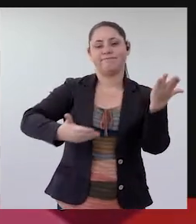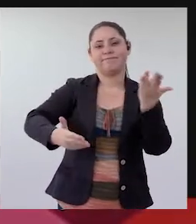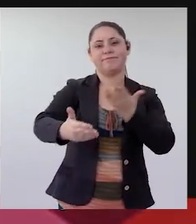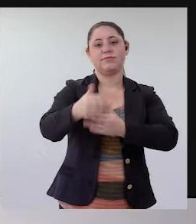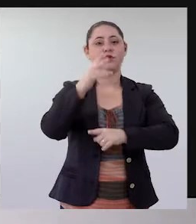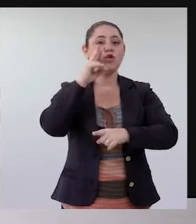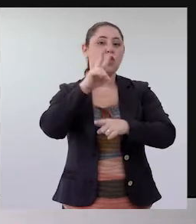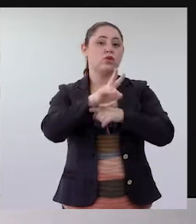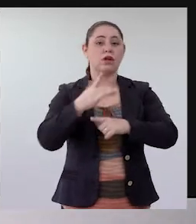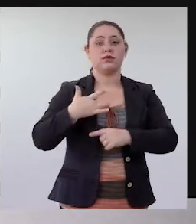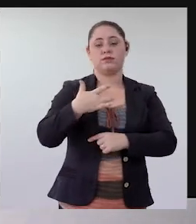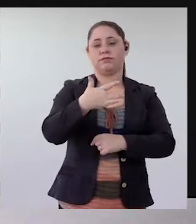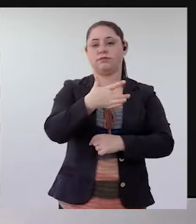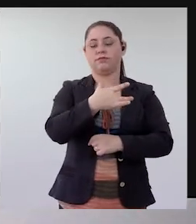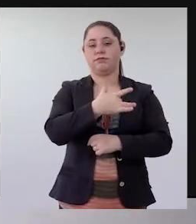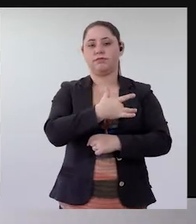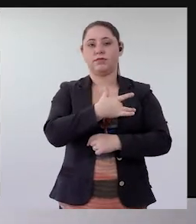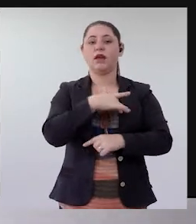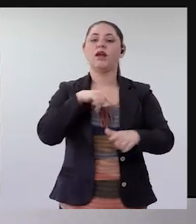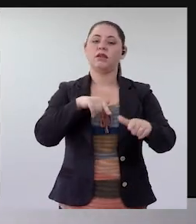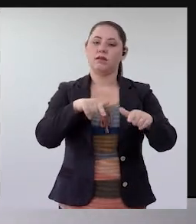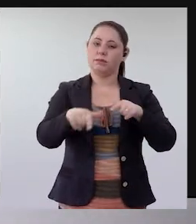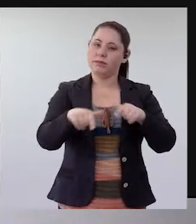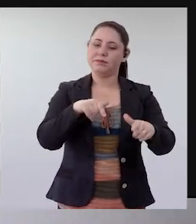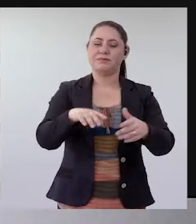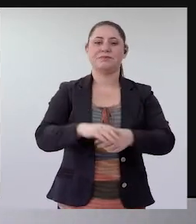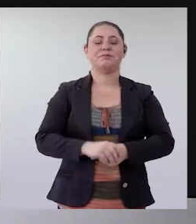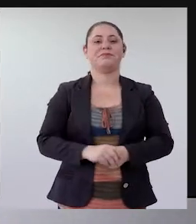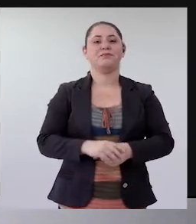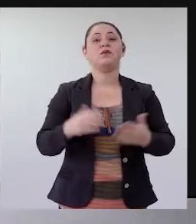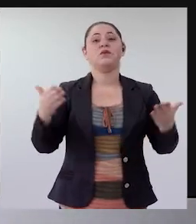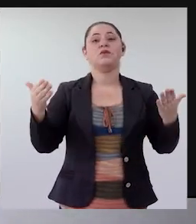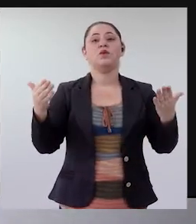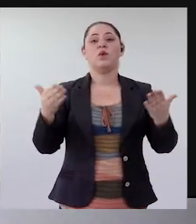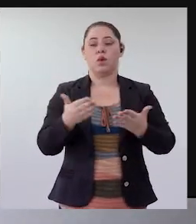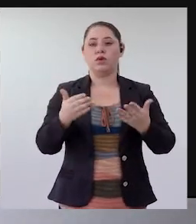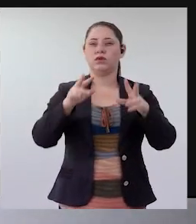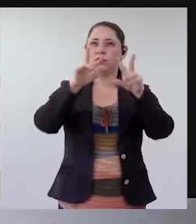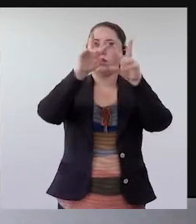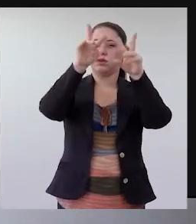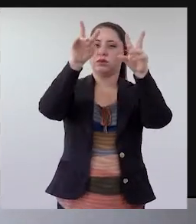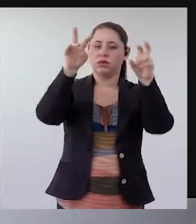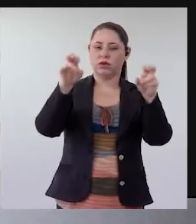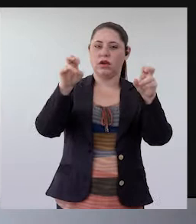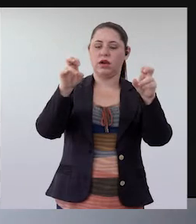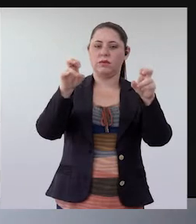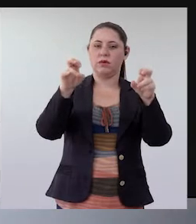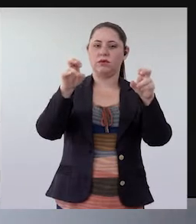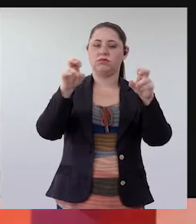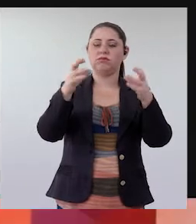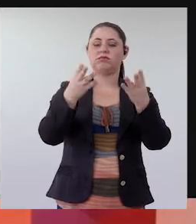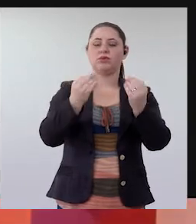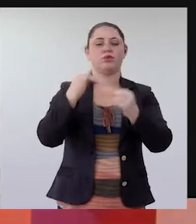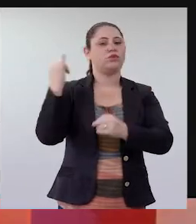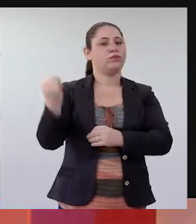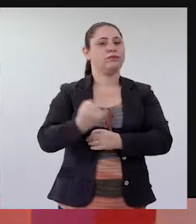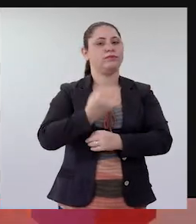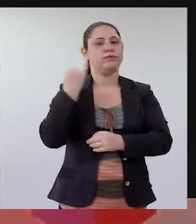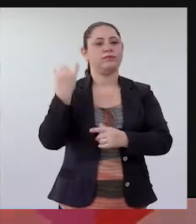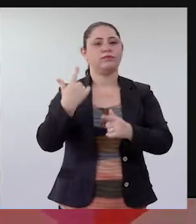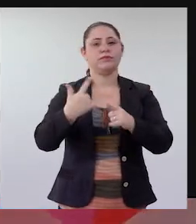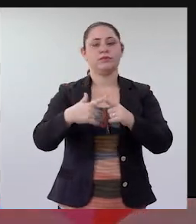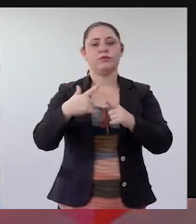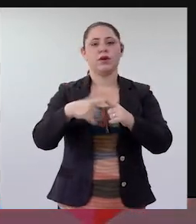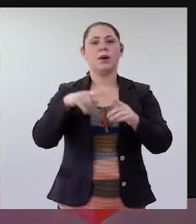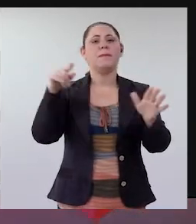de cuidar da nossa saúde e de trabalhar. E hoje nós vamos tratar de um tema bastante importante,